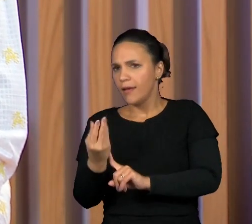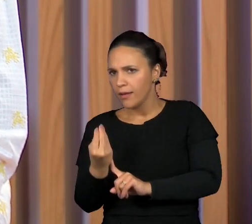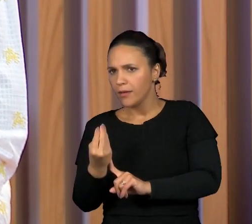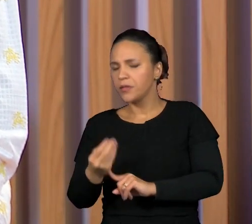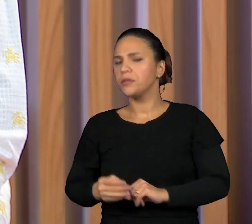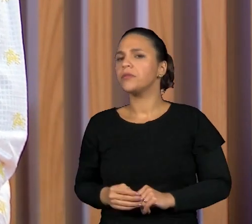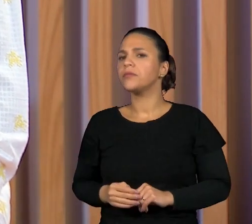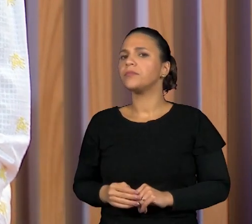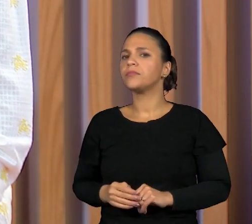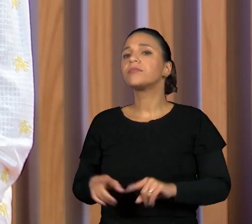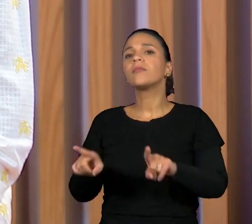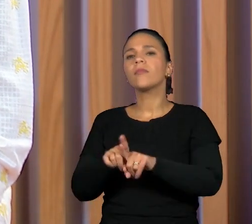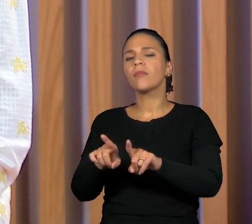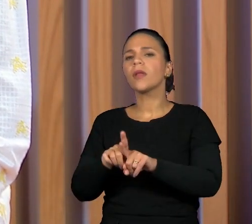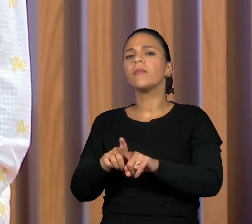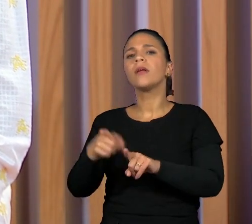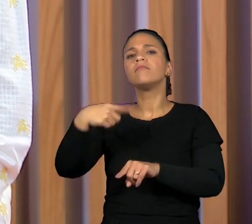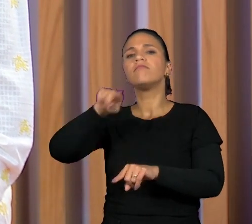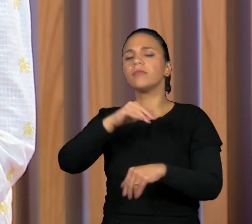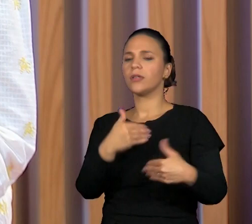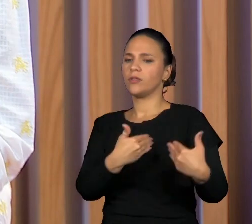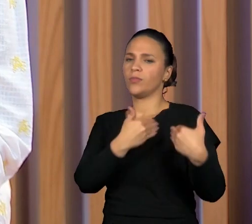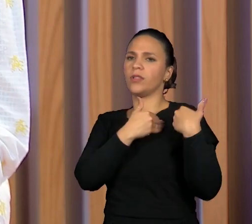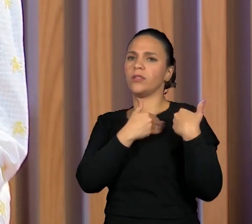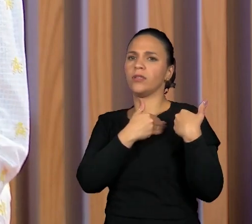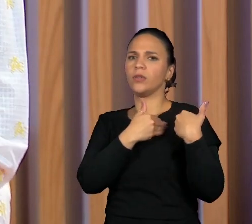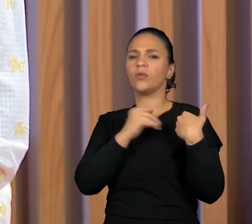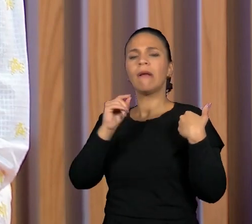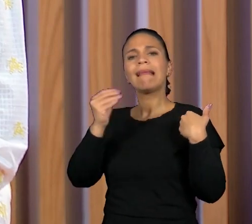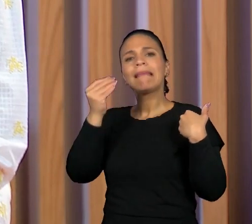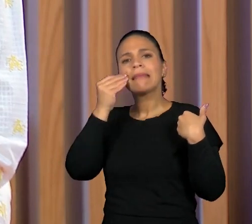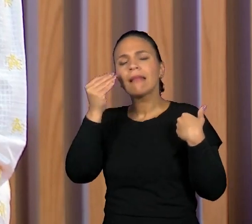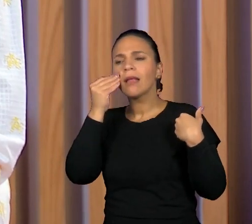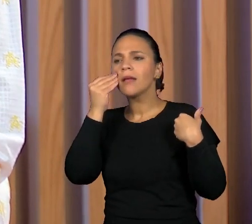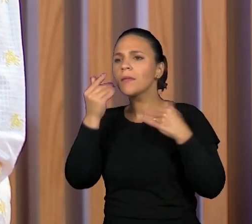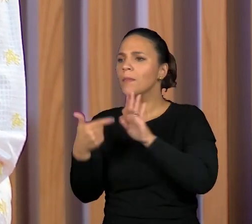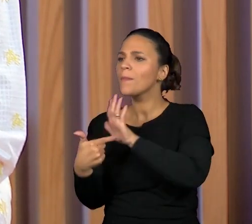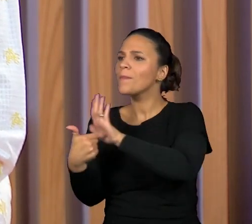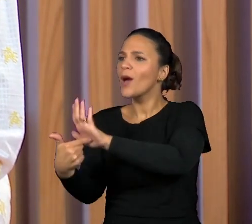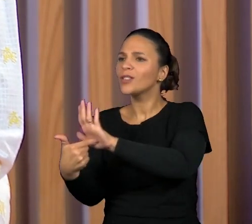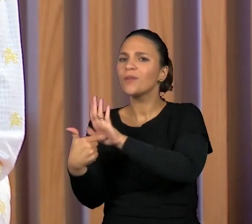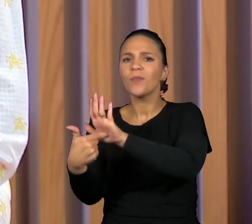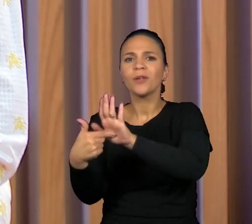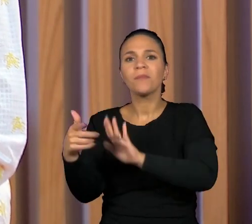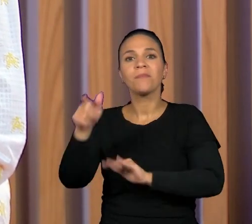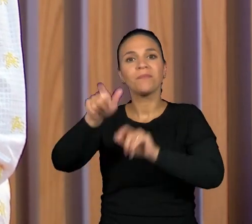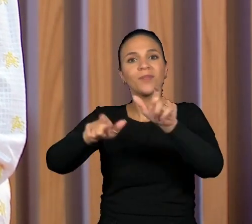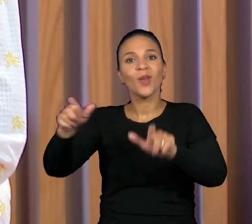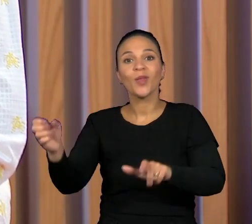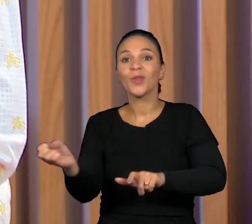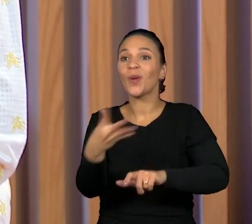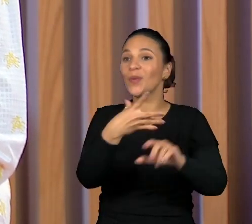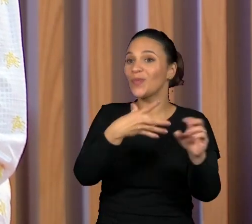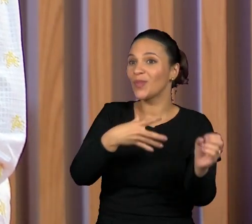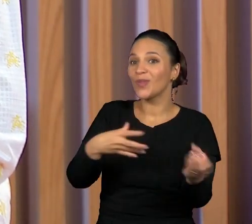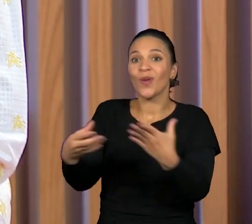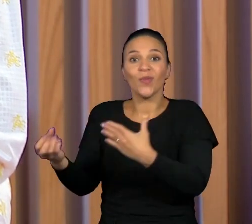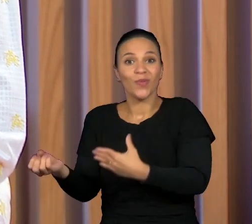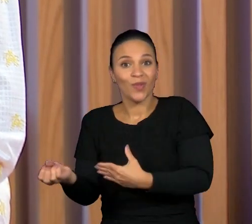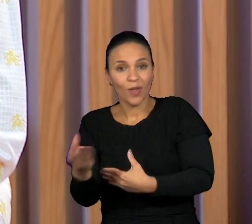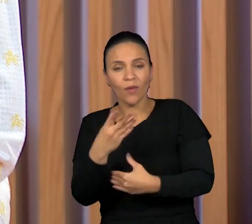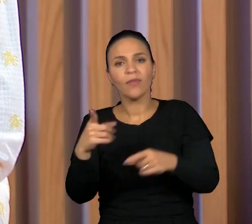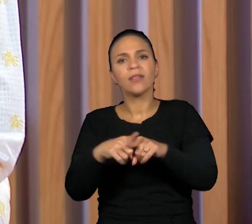geral, a gente tem esse papel também de buscar revelar novas pessoas, de